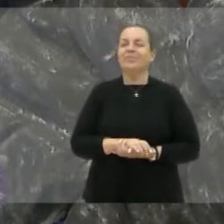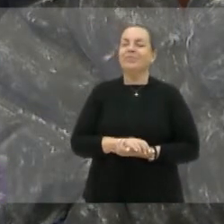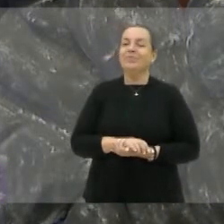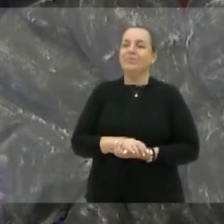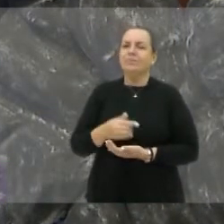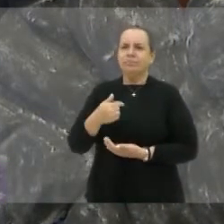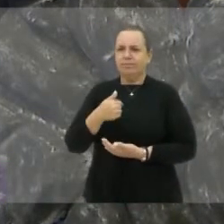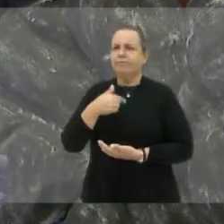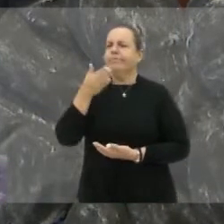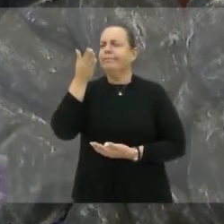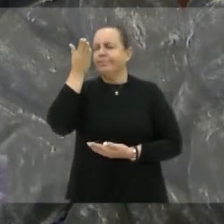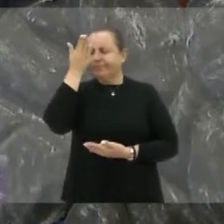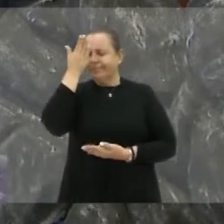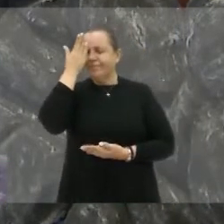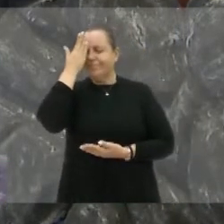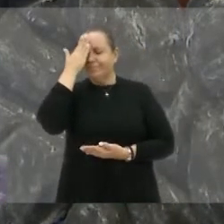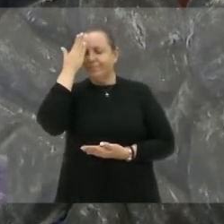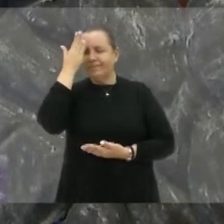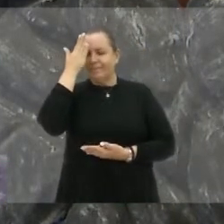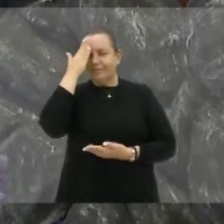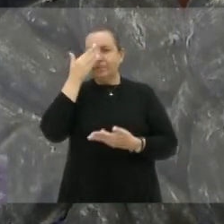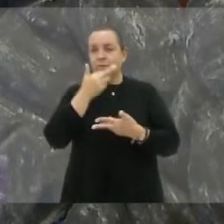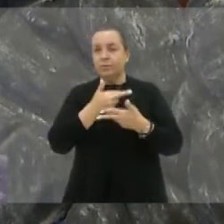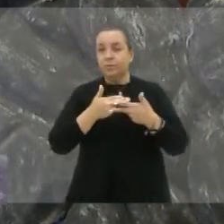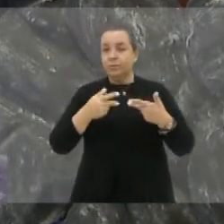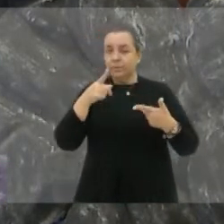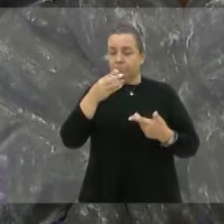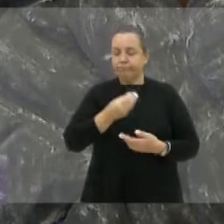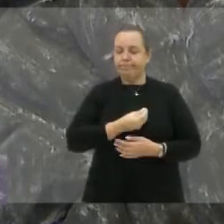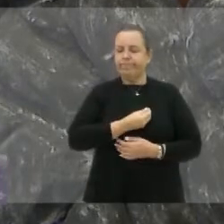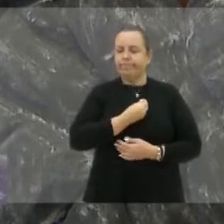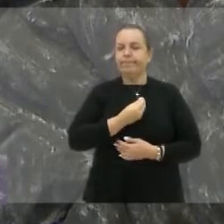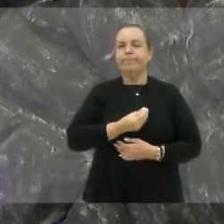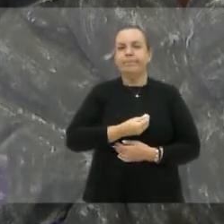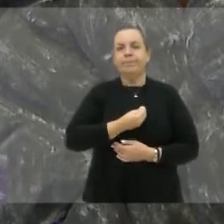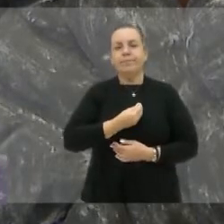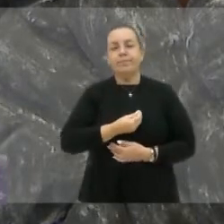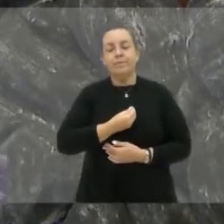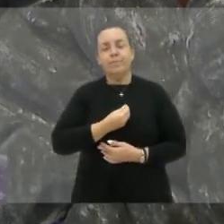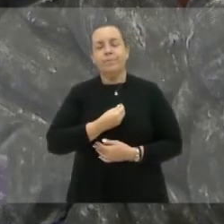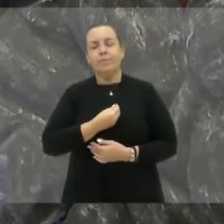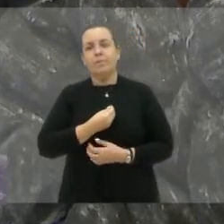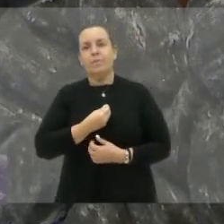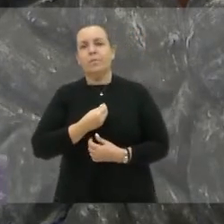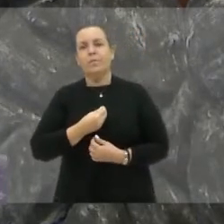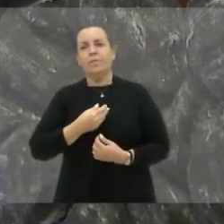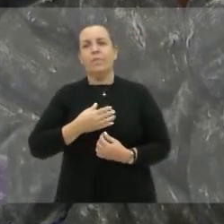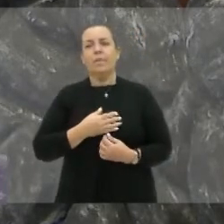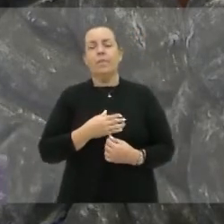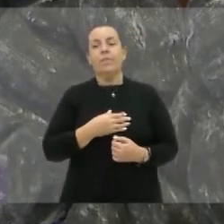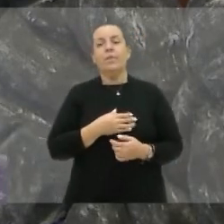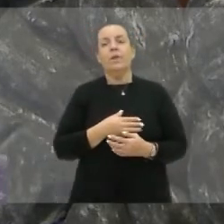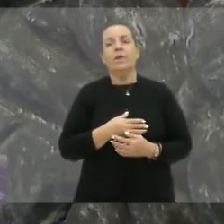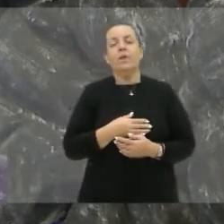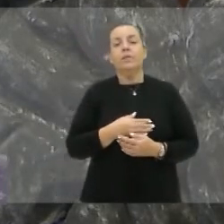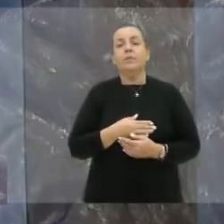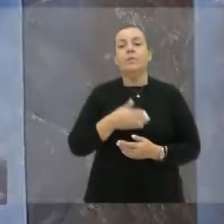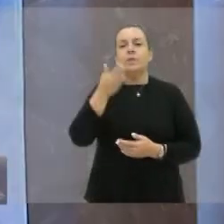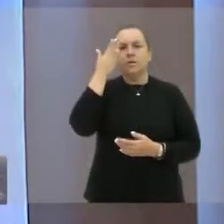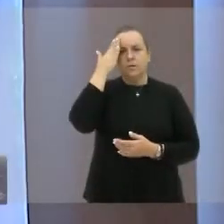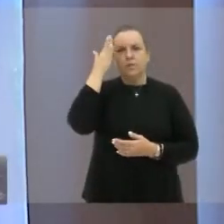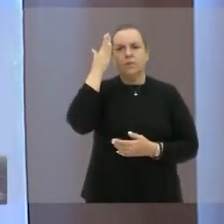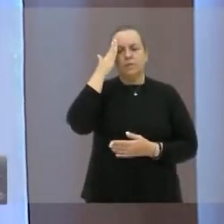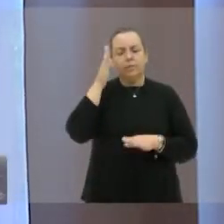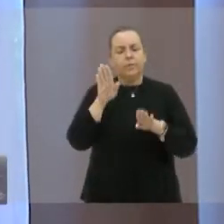Eu sei bem que tens vivido. Diante da cruz, vai se entregando